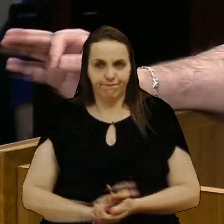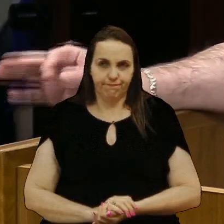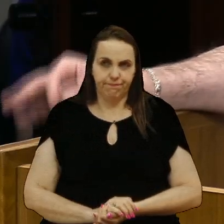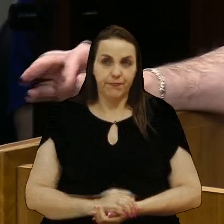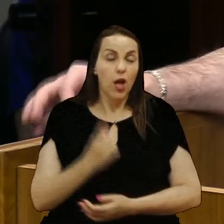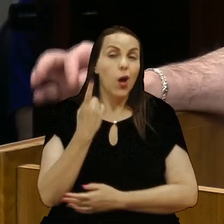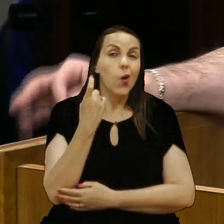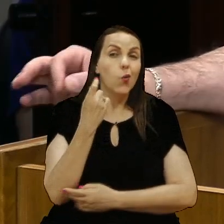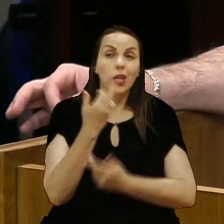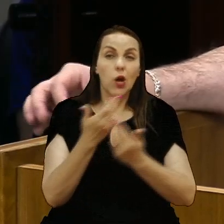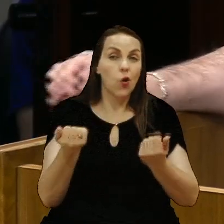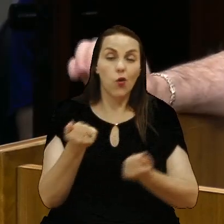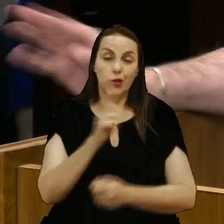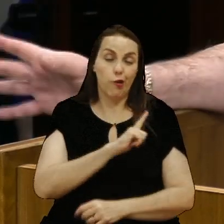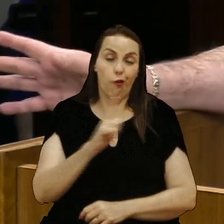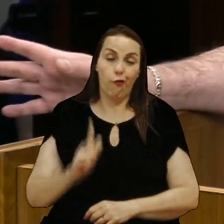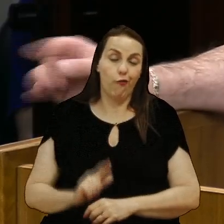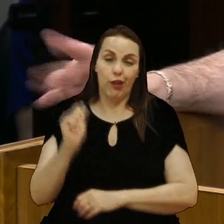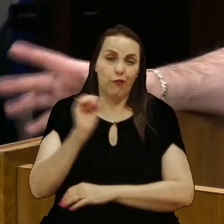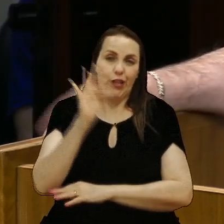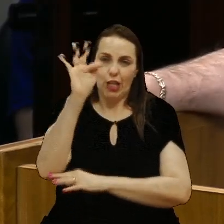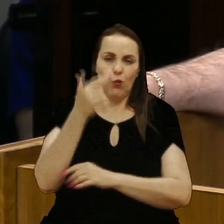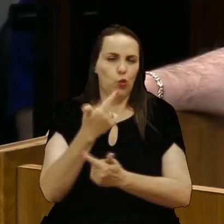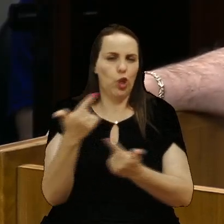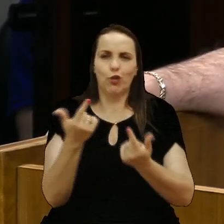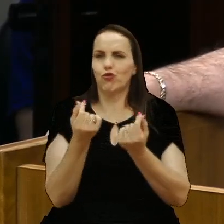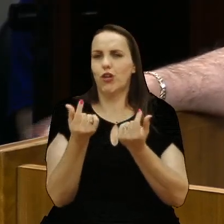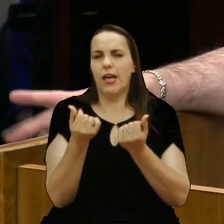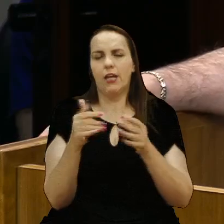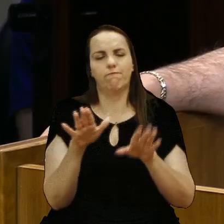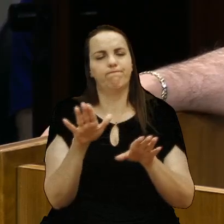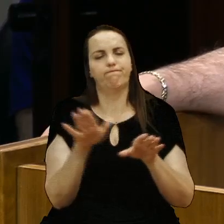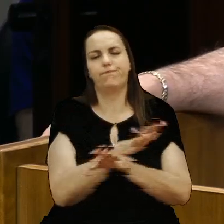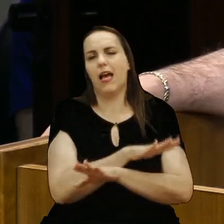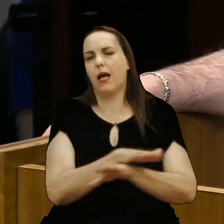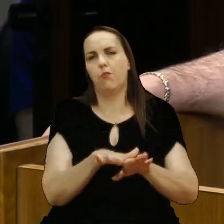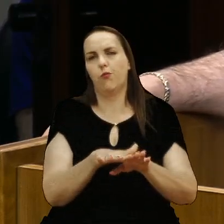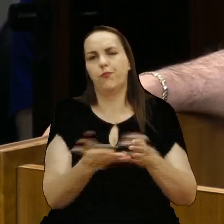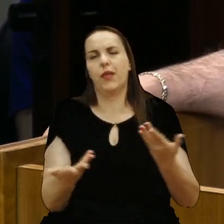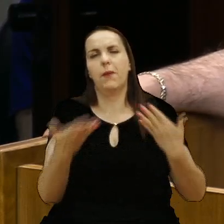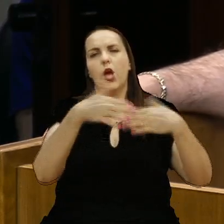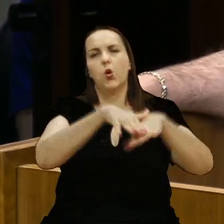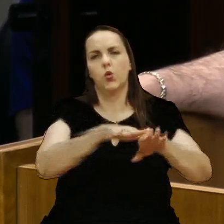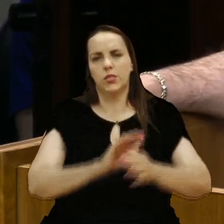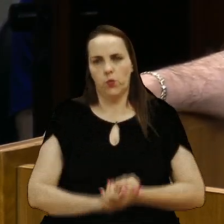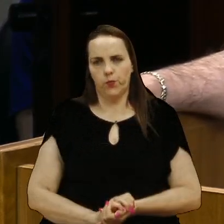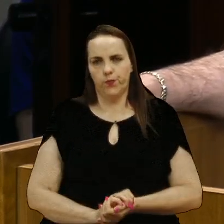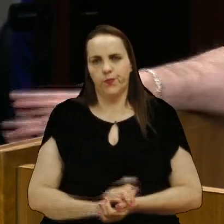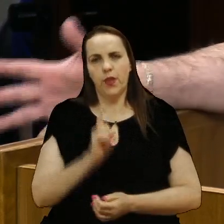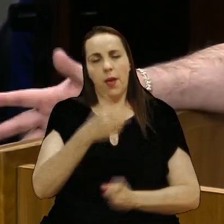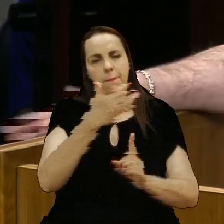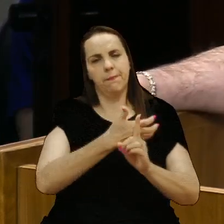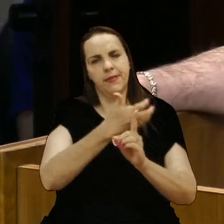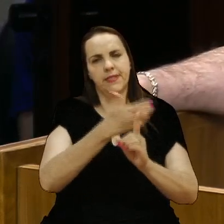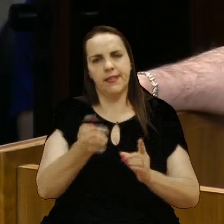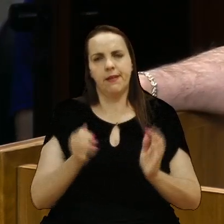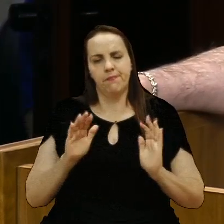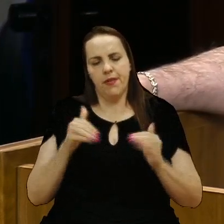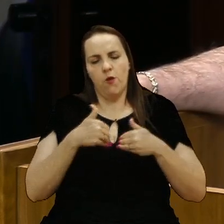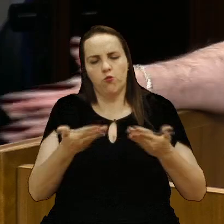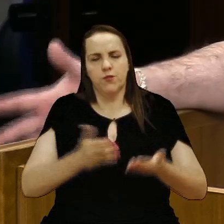única coisa que o governo federal não tem dinheiro, esgotou o caixa, é para a inclusão, é para a causa PCD, é para os